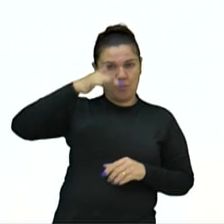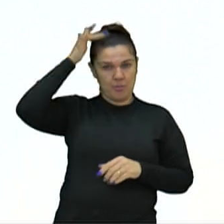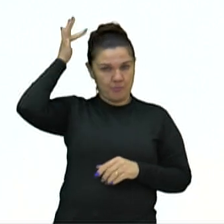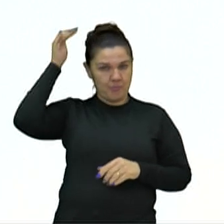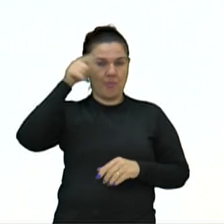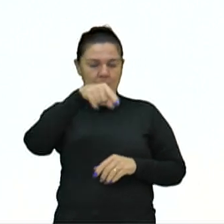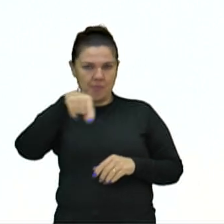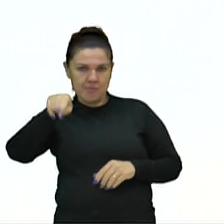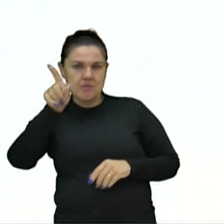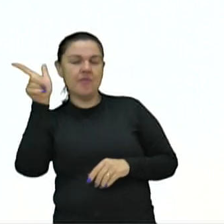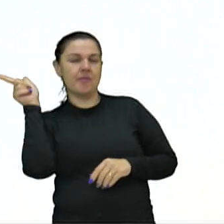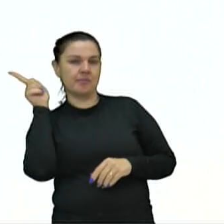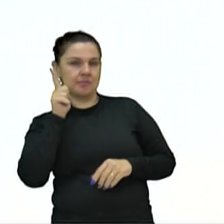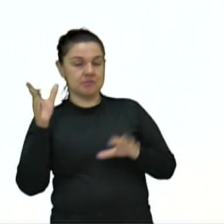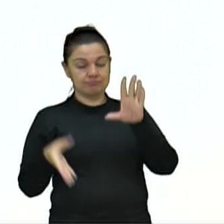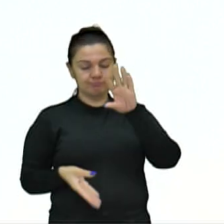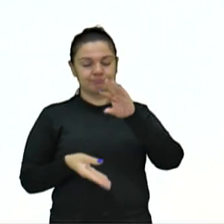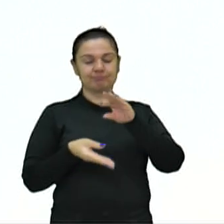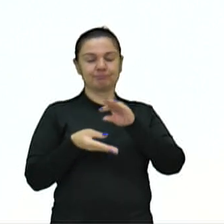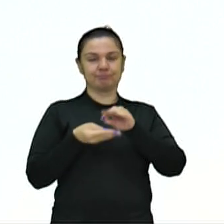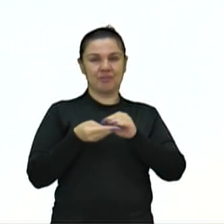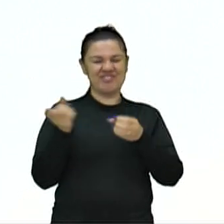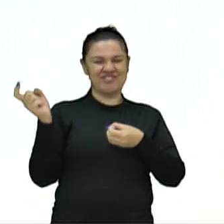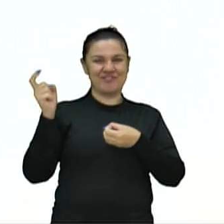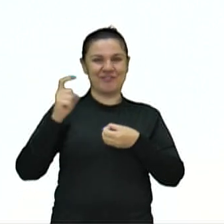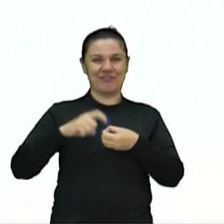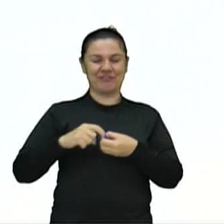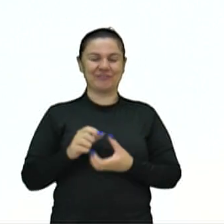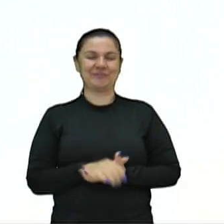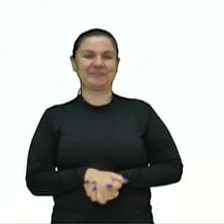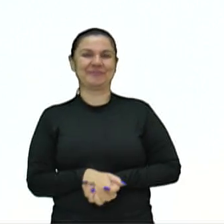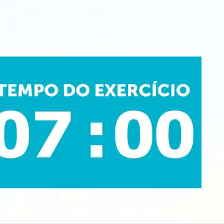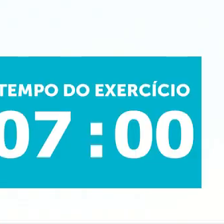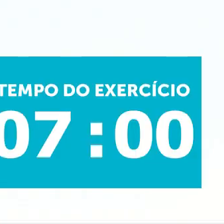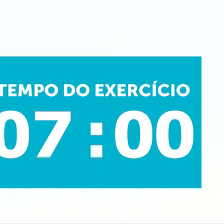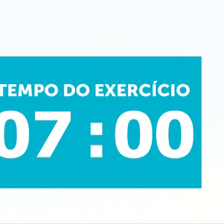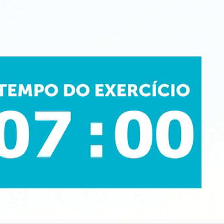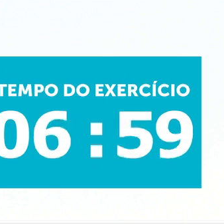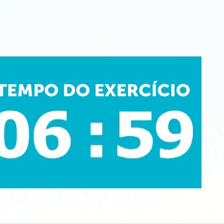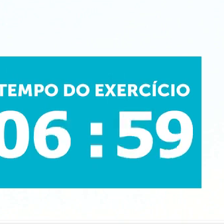você consegue elaborar uma síntese sobre isso? Voltamos já com a correção.